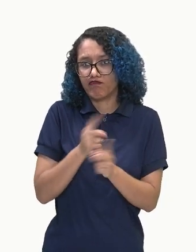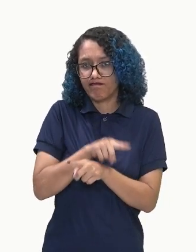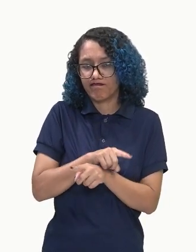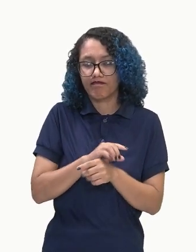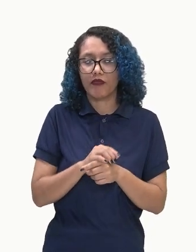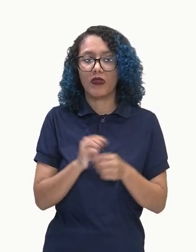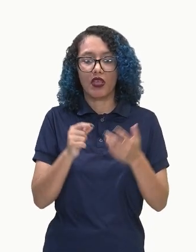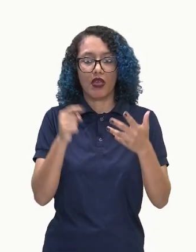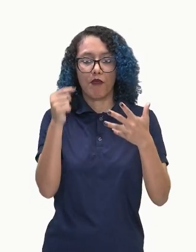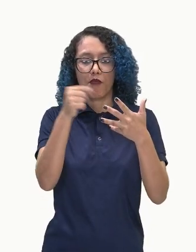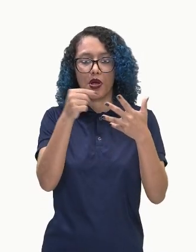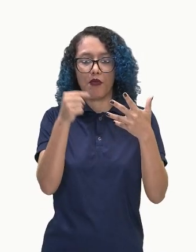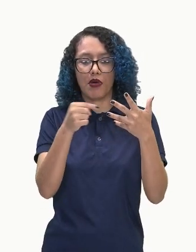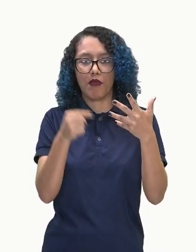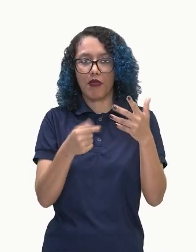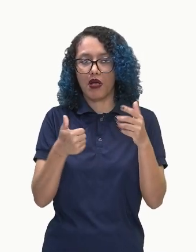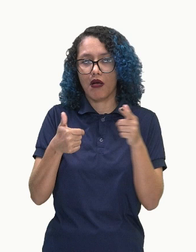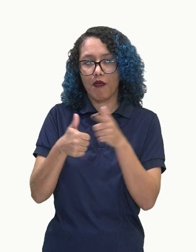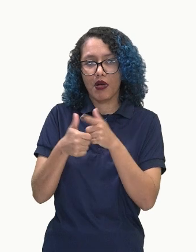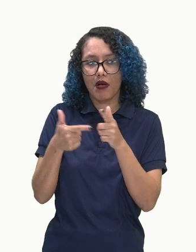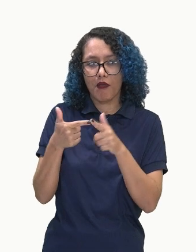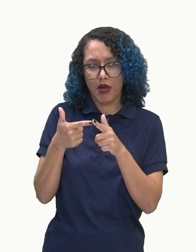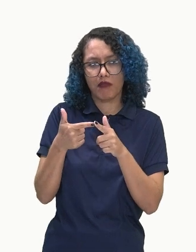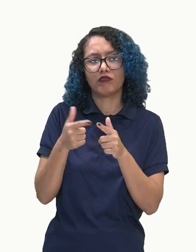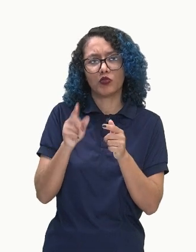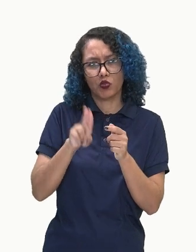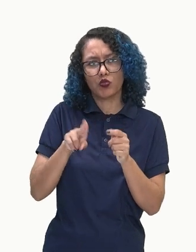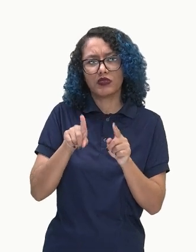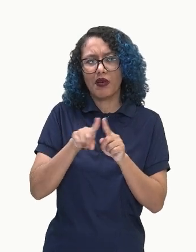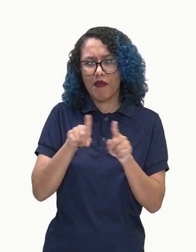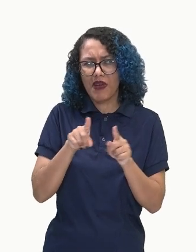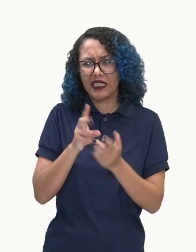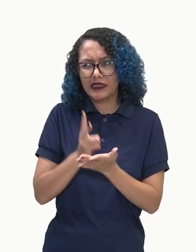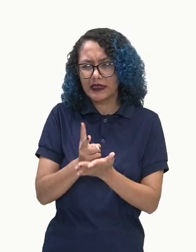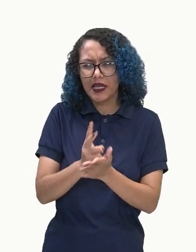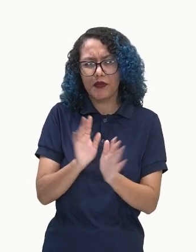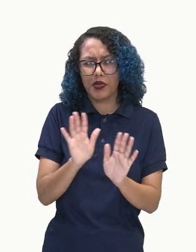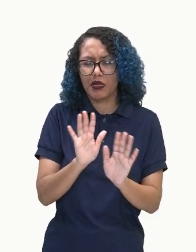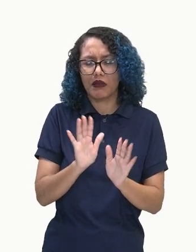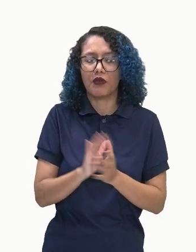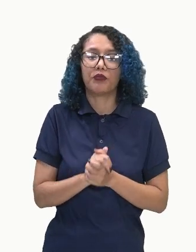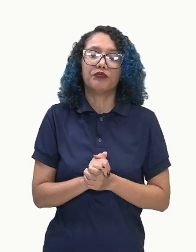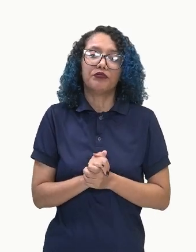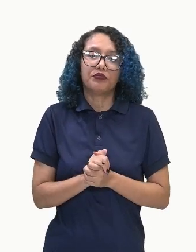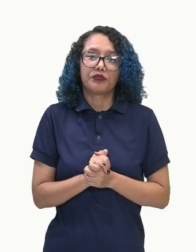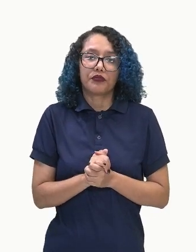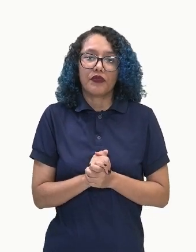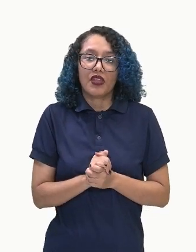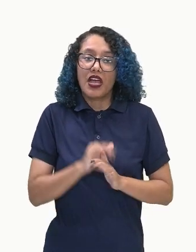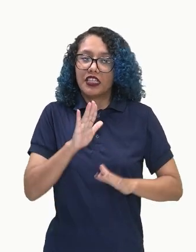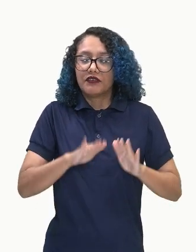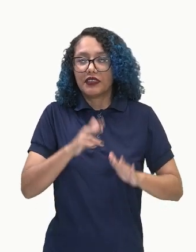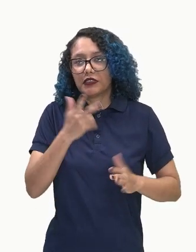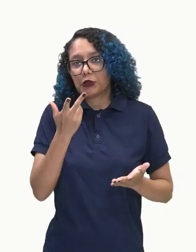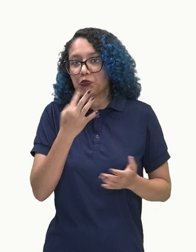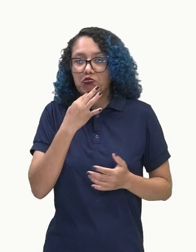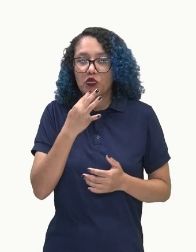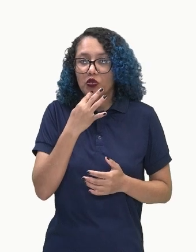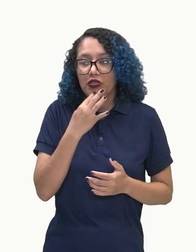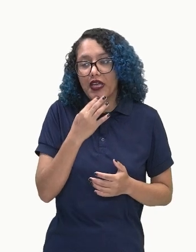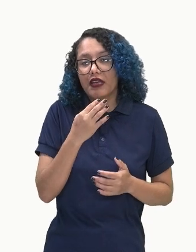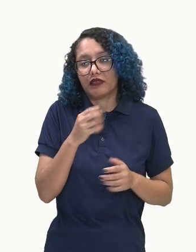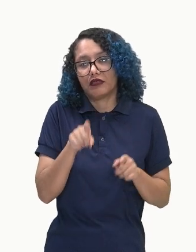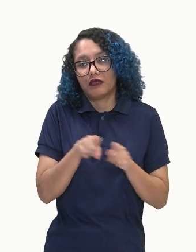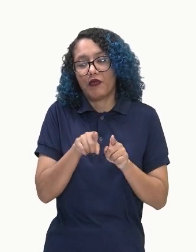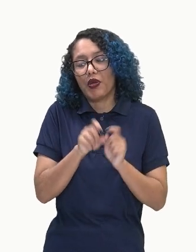nós utilizamos, claro, elas existem, mas não com tanta frequência. Talvez porque nós sejamos de uma outra